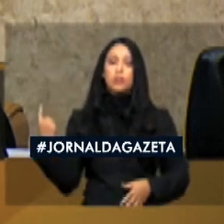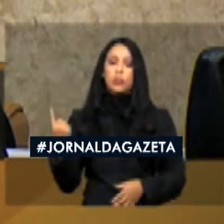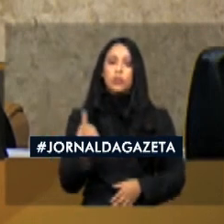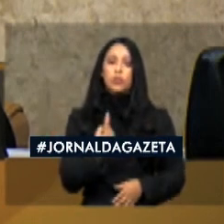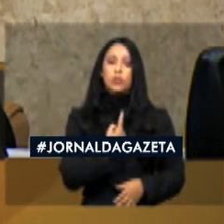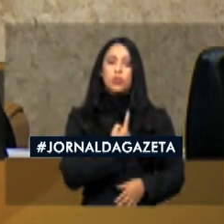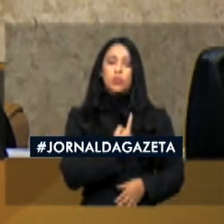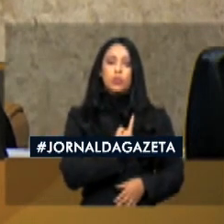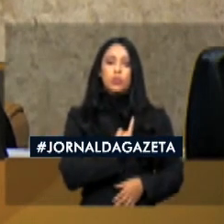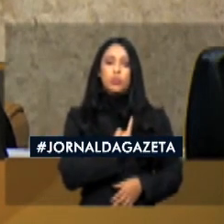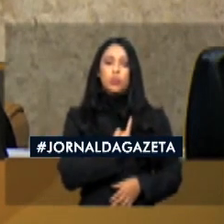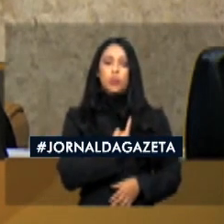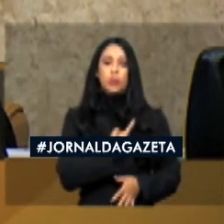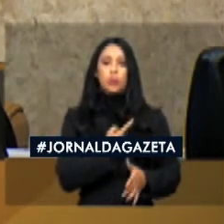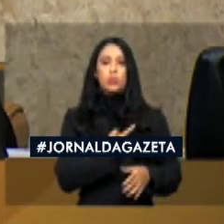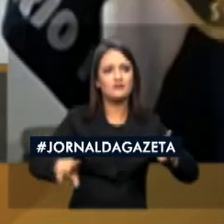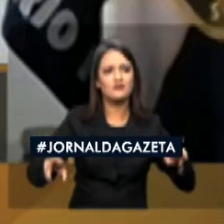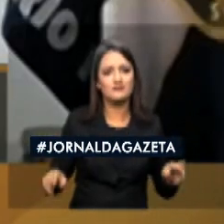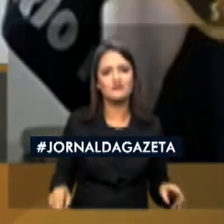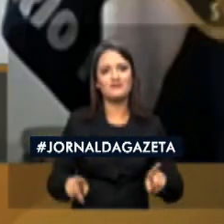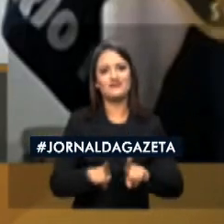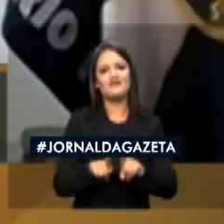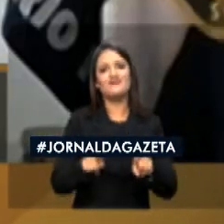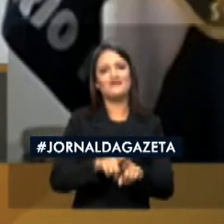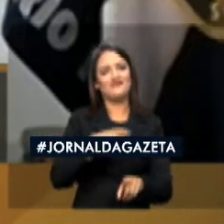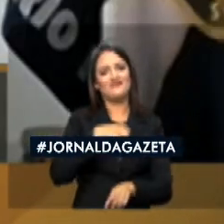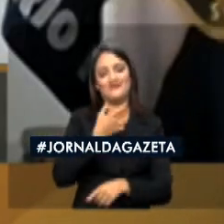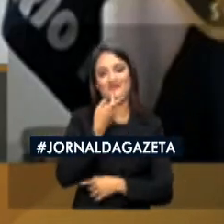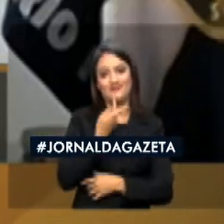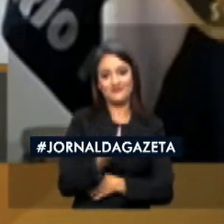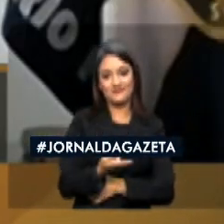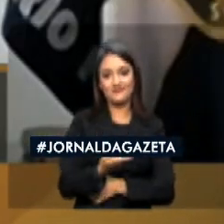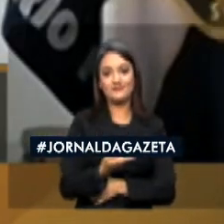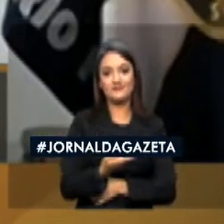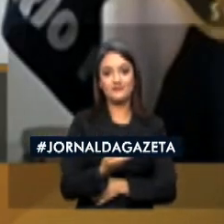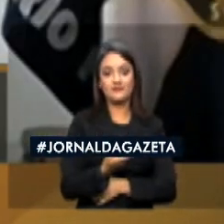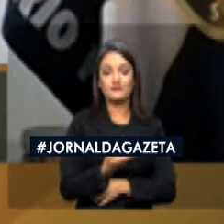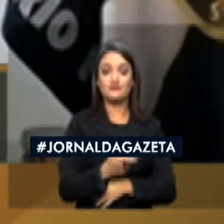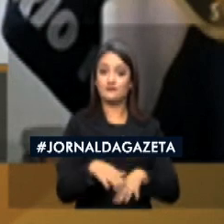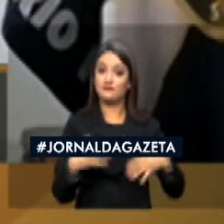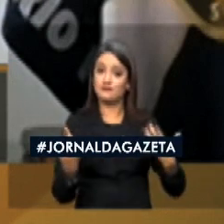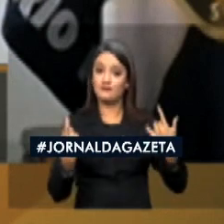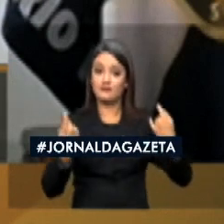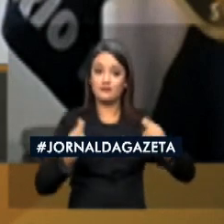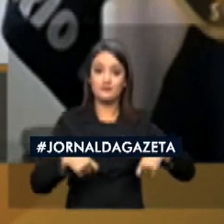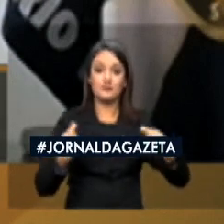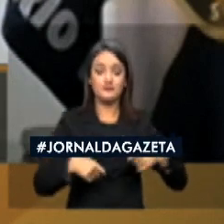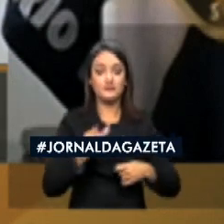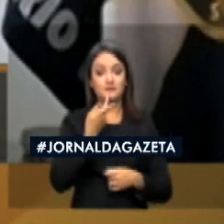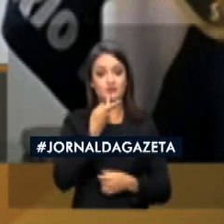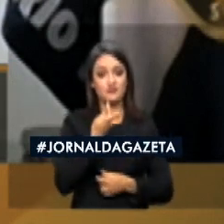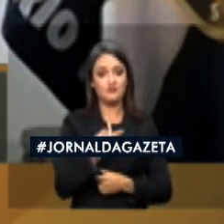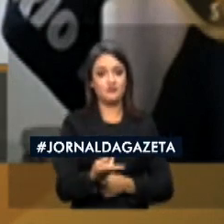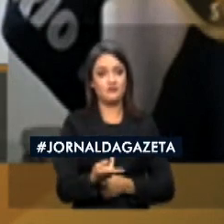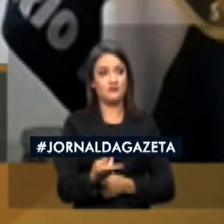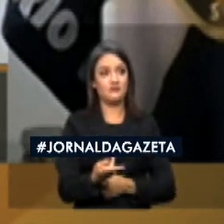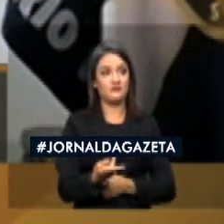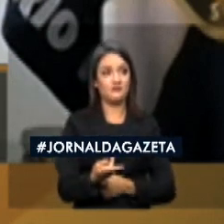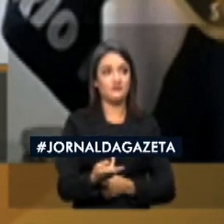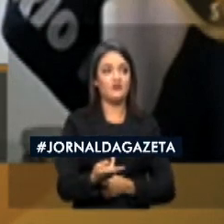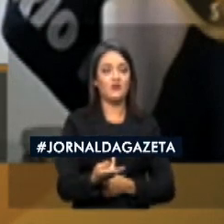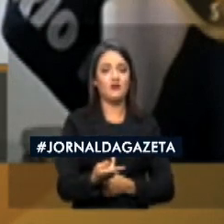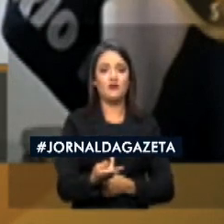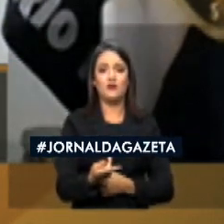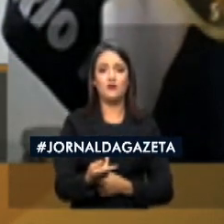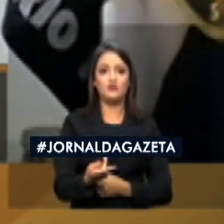nosso regime democrático. O Procurador-Geral da República também falou na sessão e defendeu que a vontade do povo nas urnas